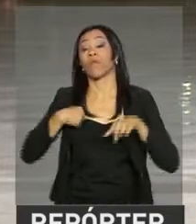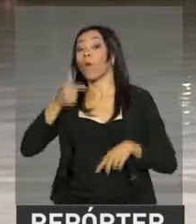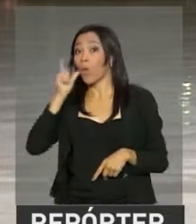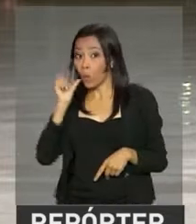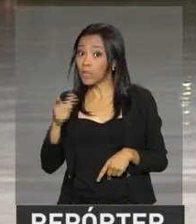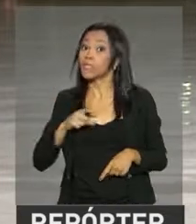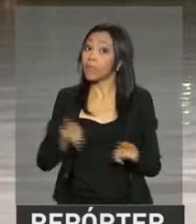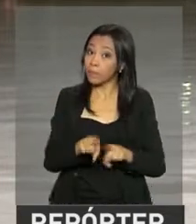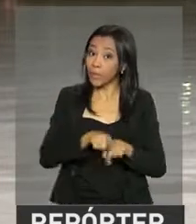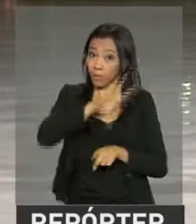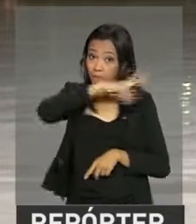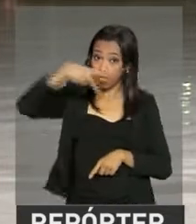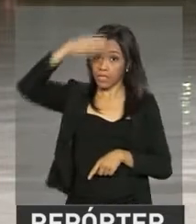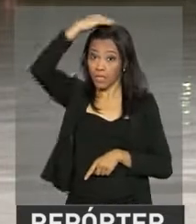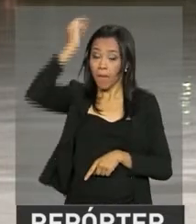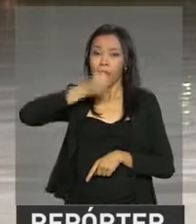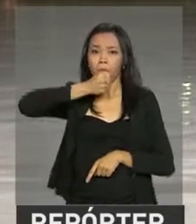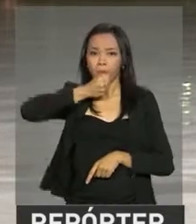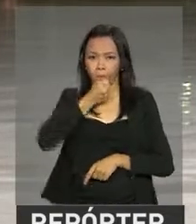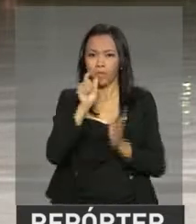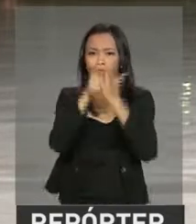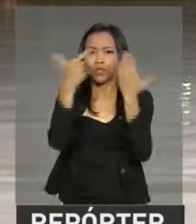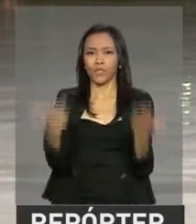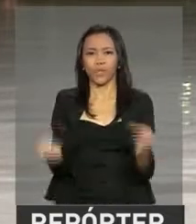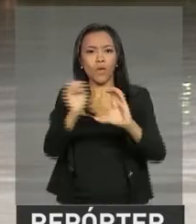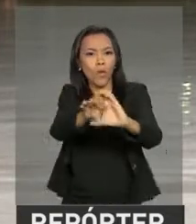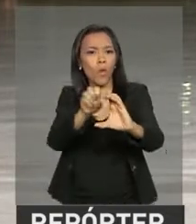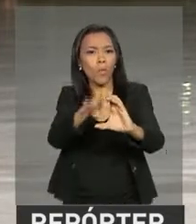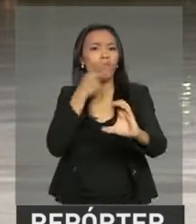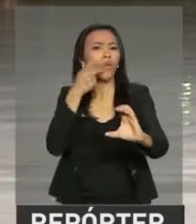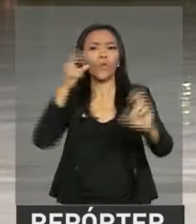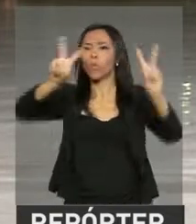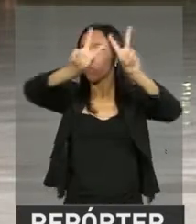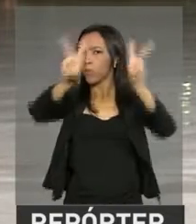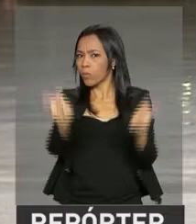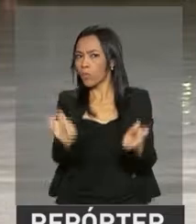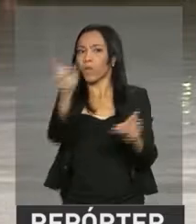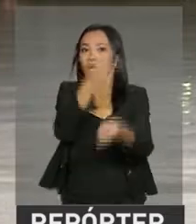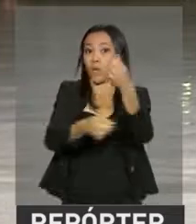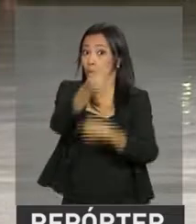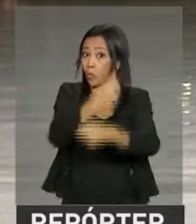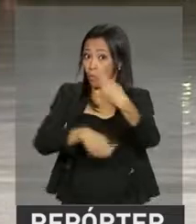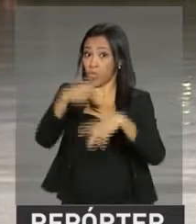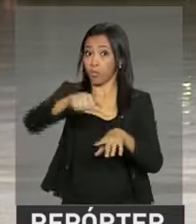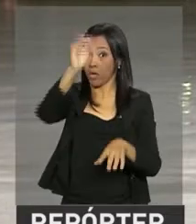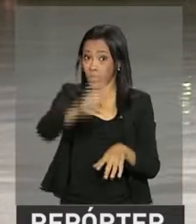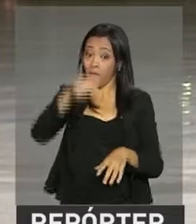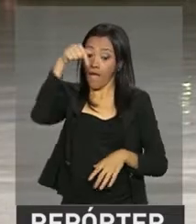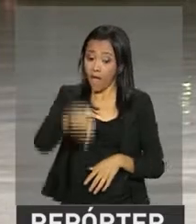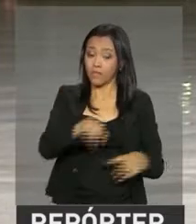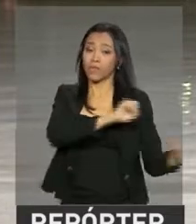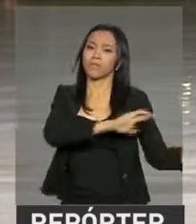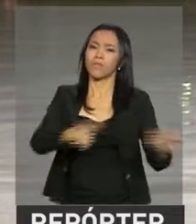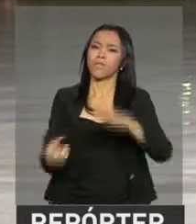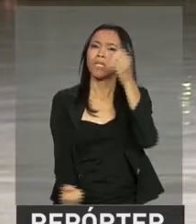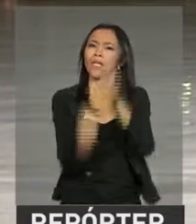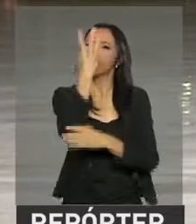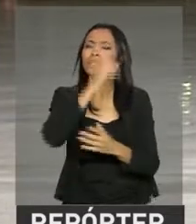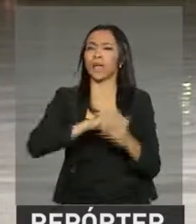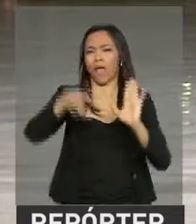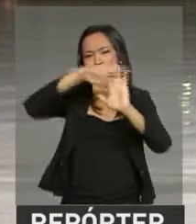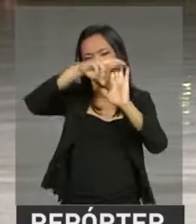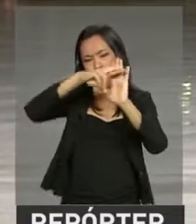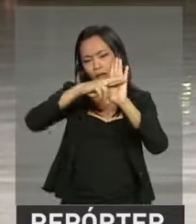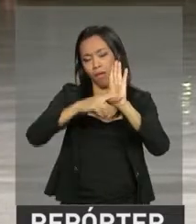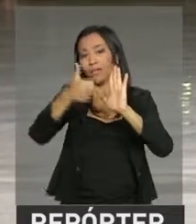entrevista exclusiva ao jornal O Globo e falou sobre a economia do país. Ele disse que deve lançar ainda esta semana um pacote com 10